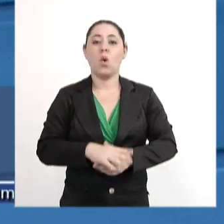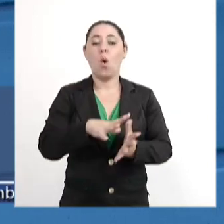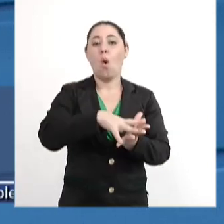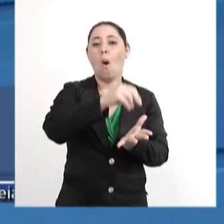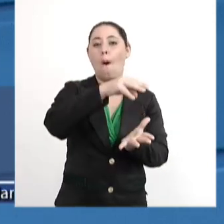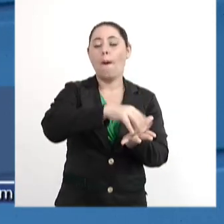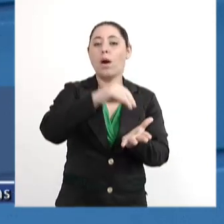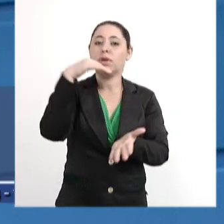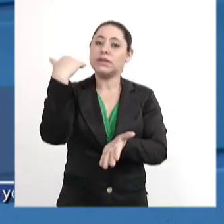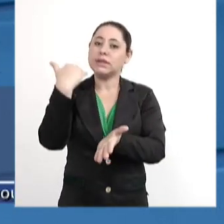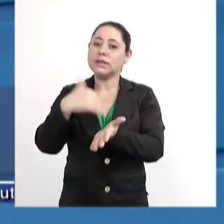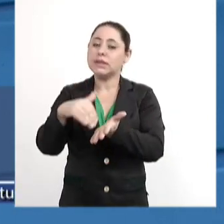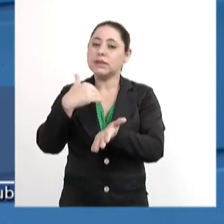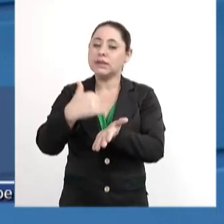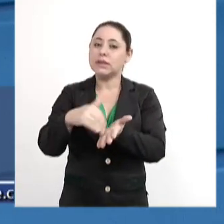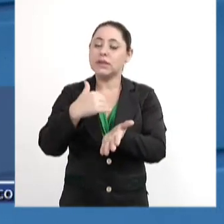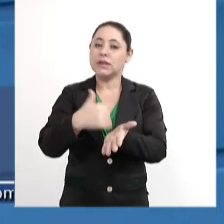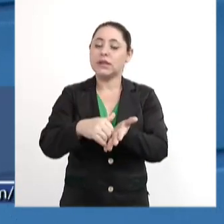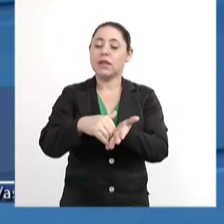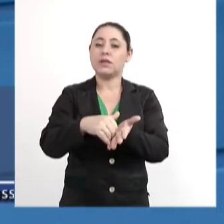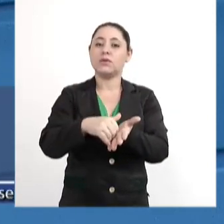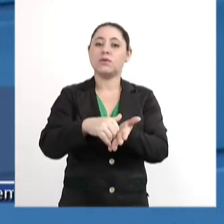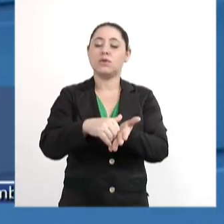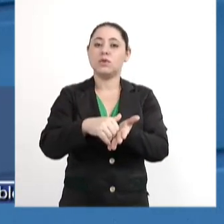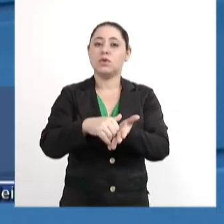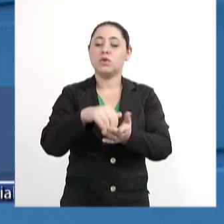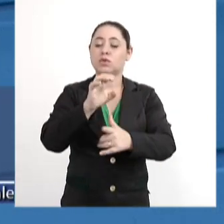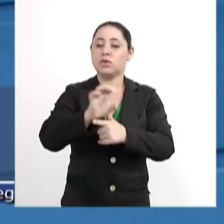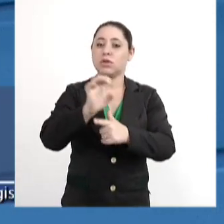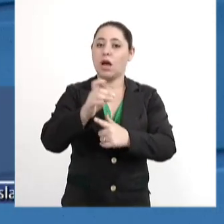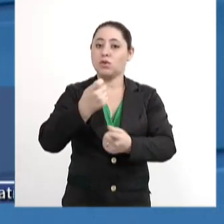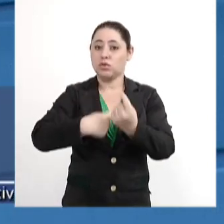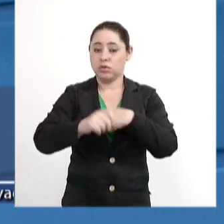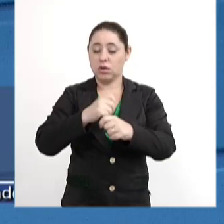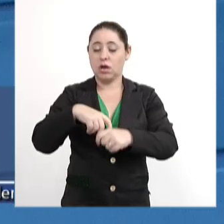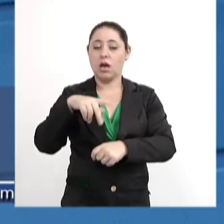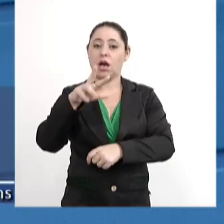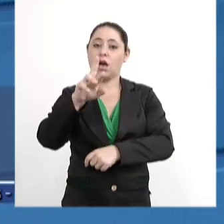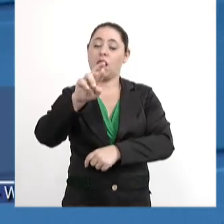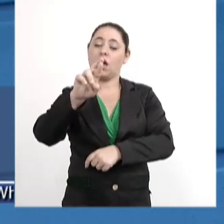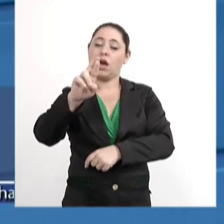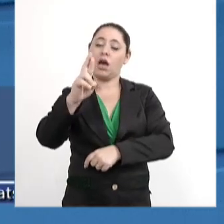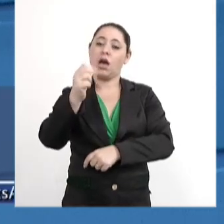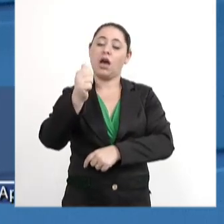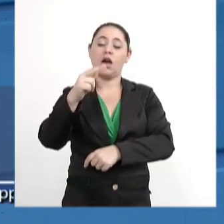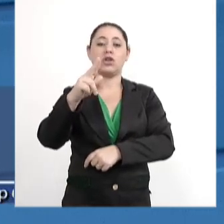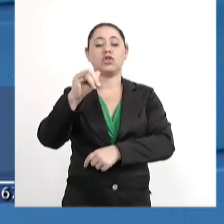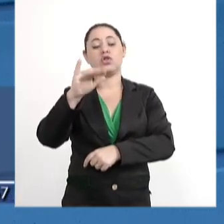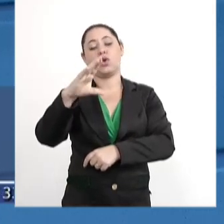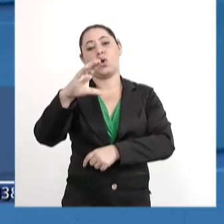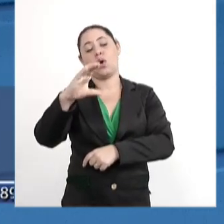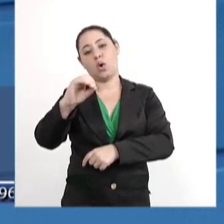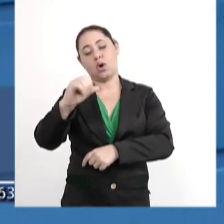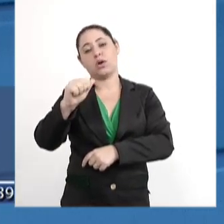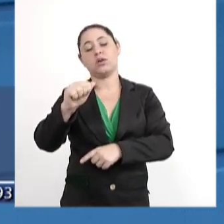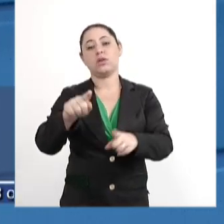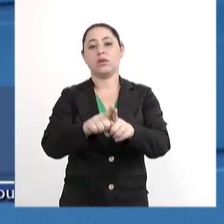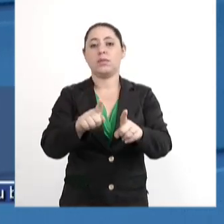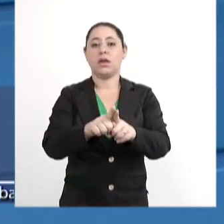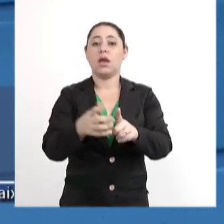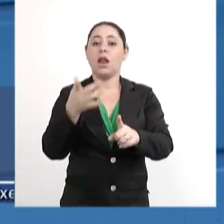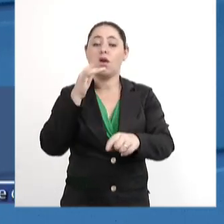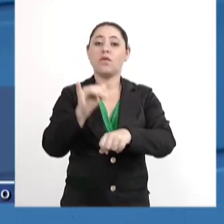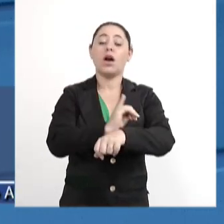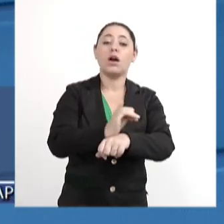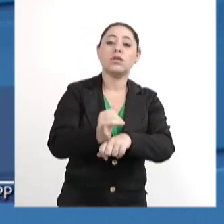ao excelentíssimo senhor Roberto Rachoca, secretário de Estado de Administração, solicitando medidas